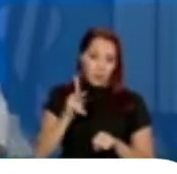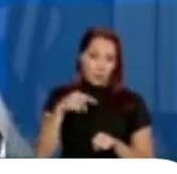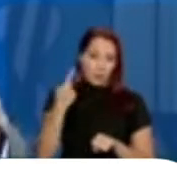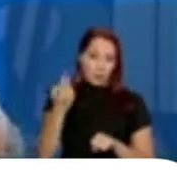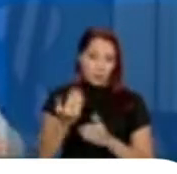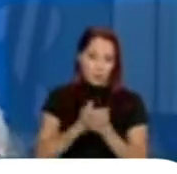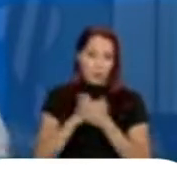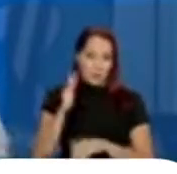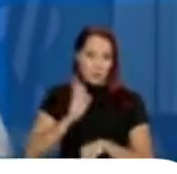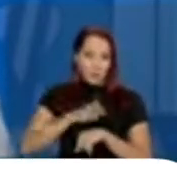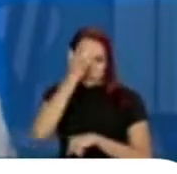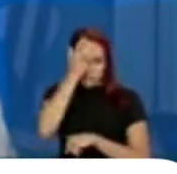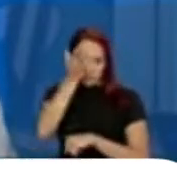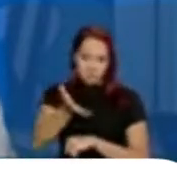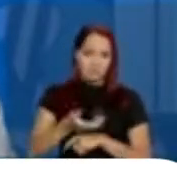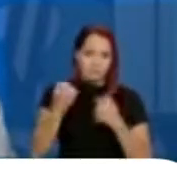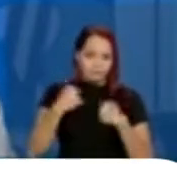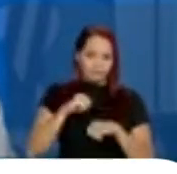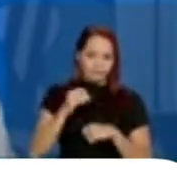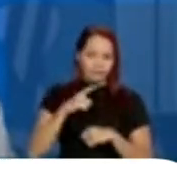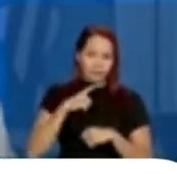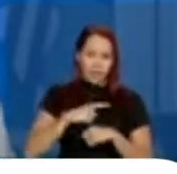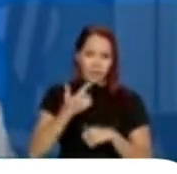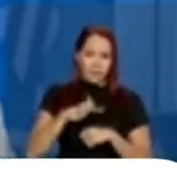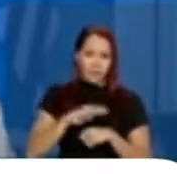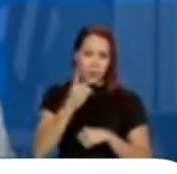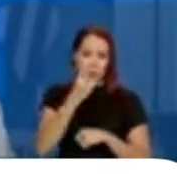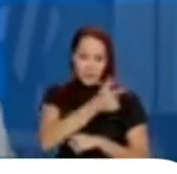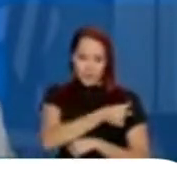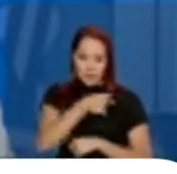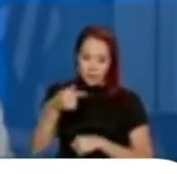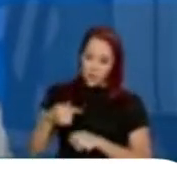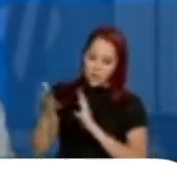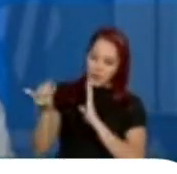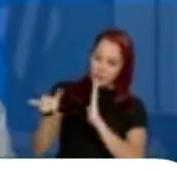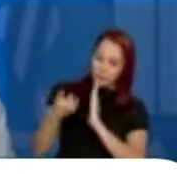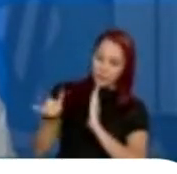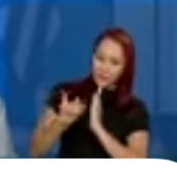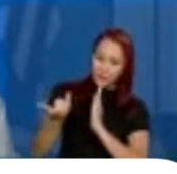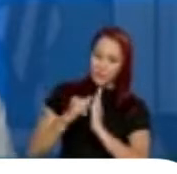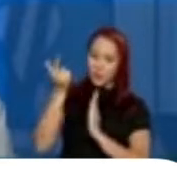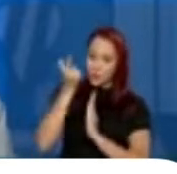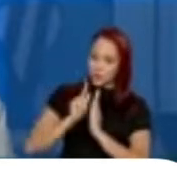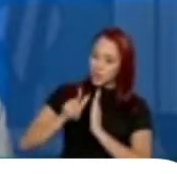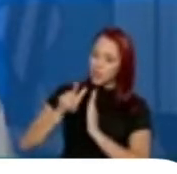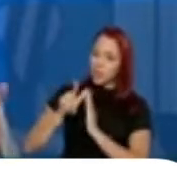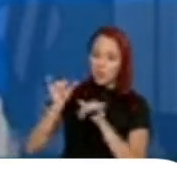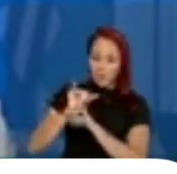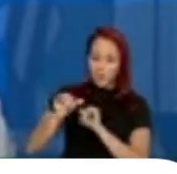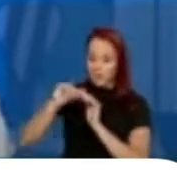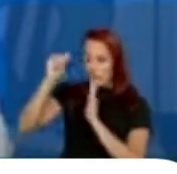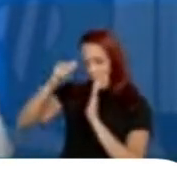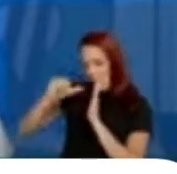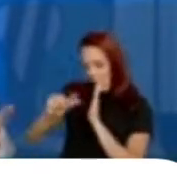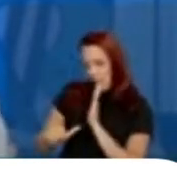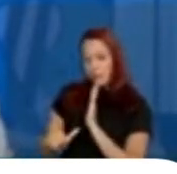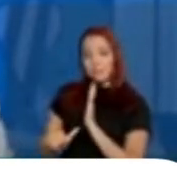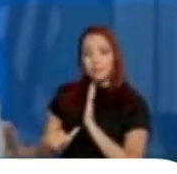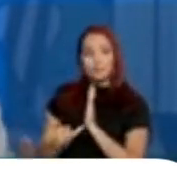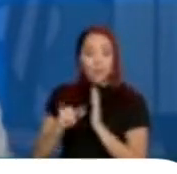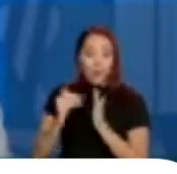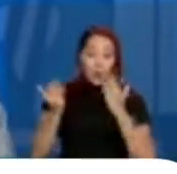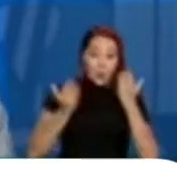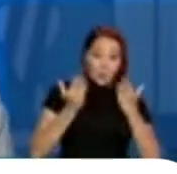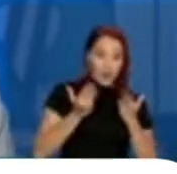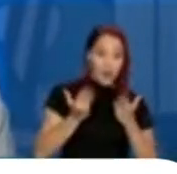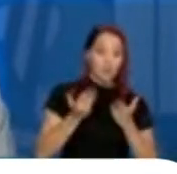precisão. Precisamos ter aí uma semana de recebimento para poder avaliar esses dados. No entanto, comparativamente com os dados